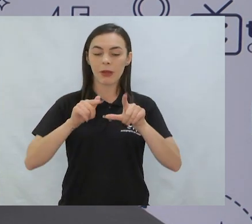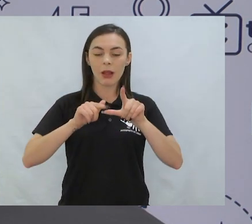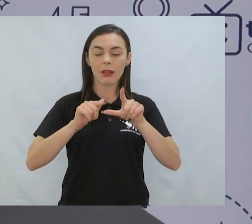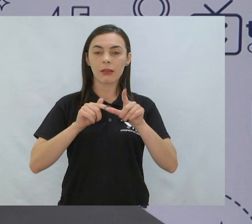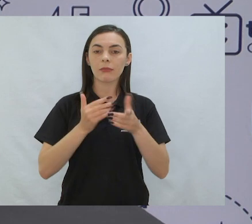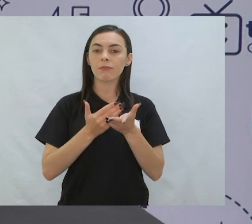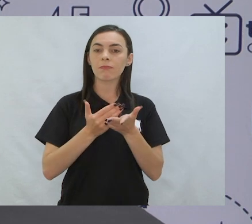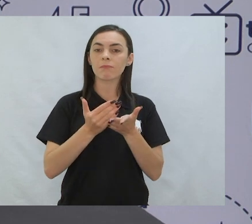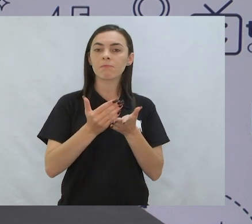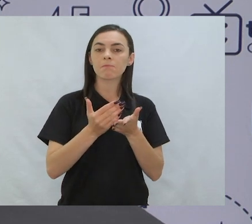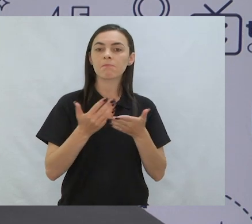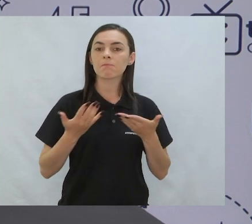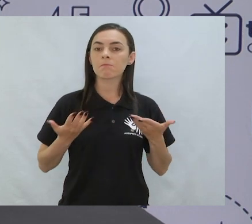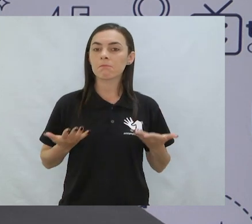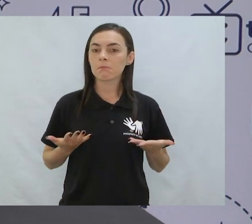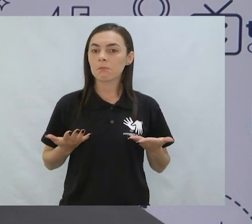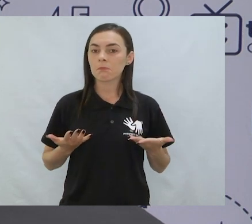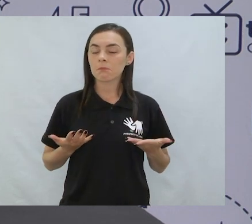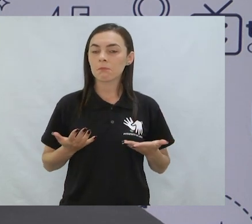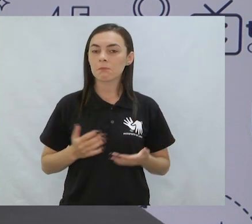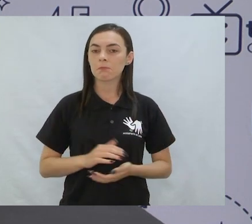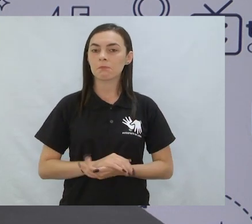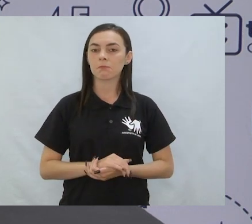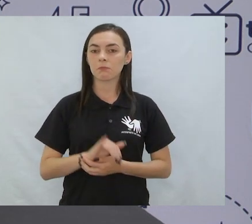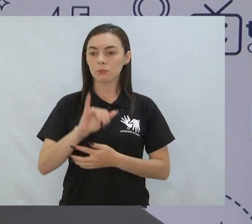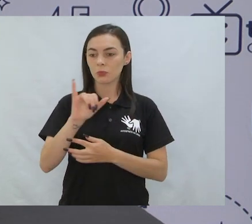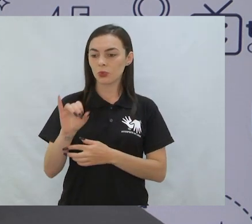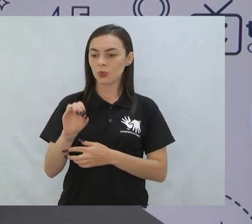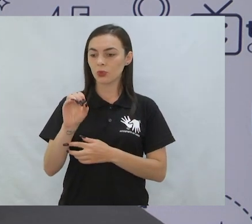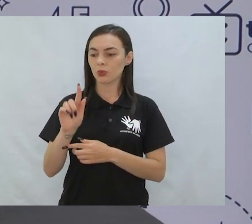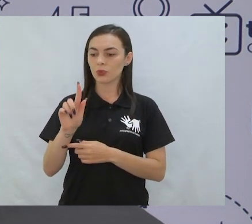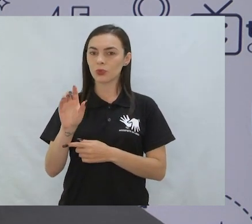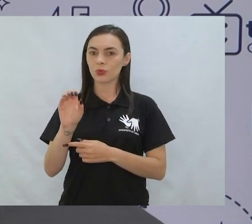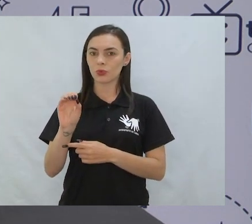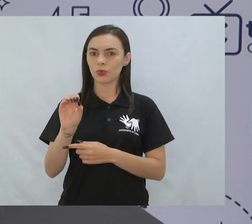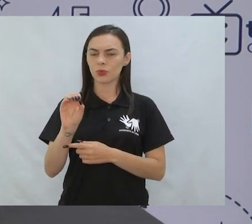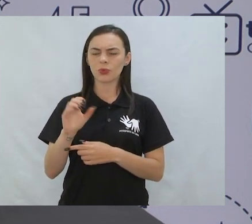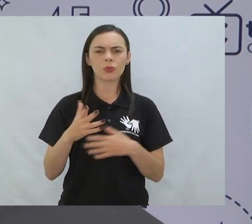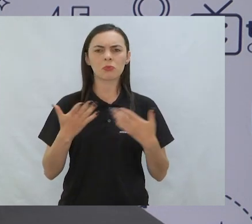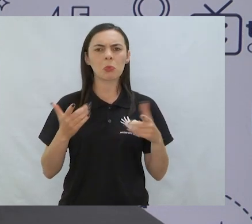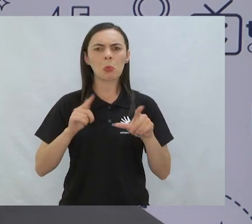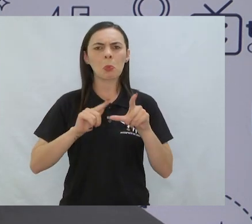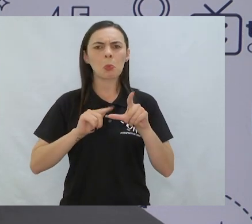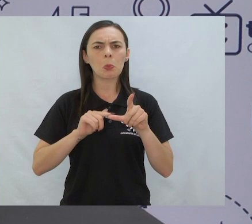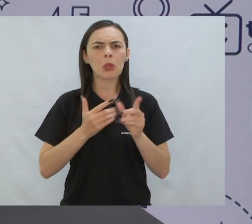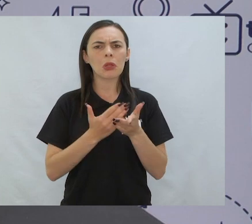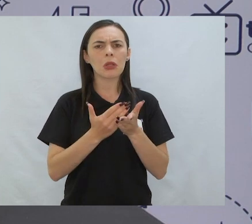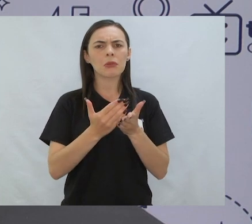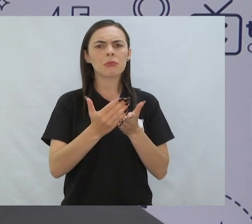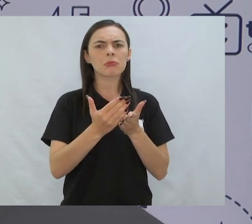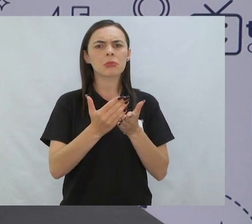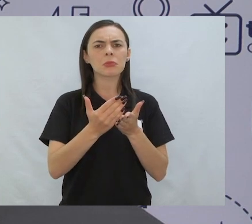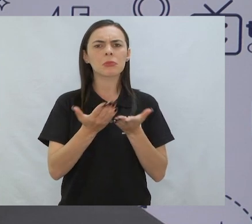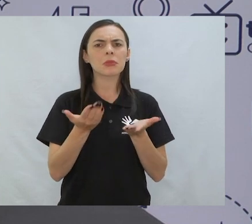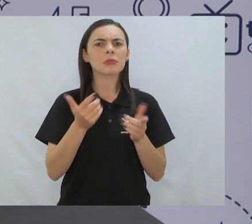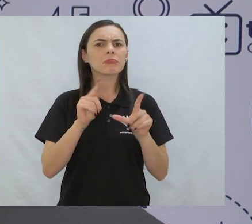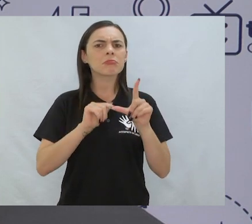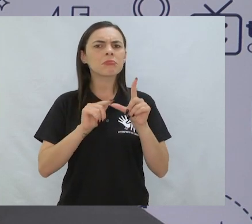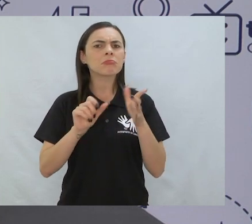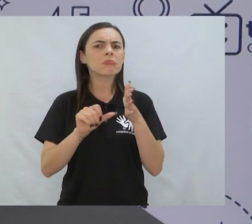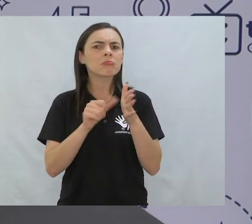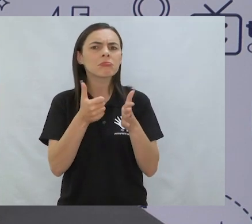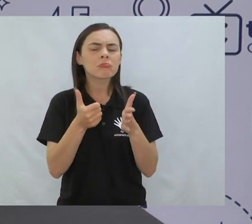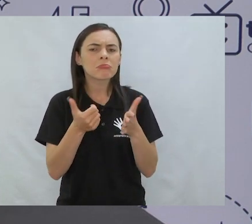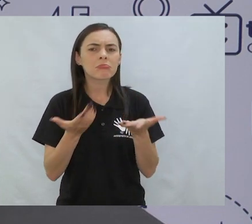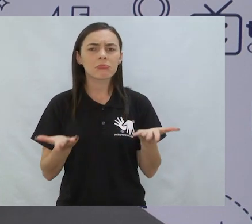é a letra inicial desta palavra jogo. Qual é a letra que